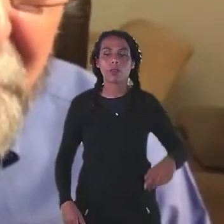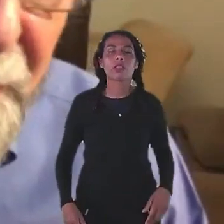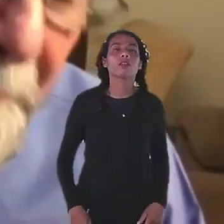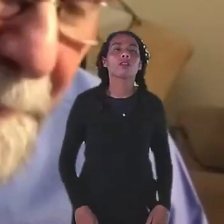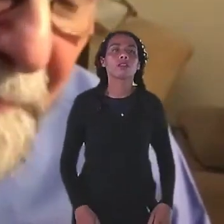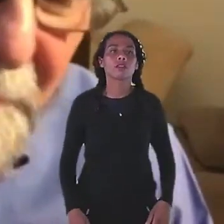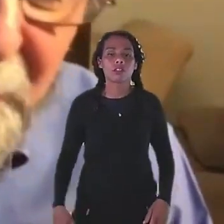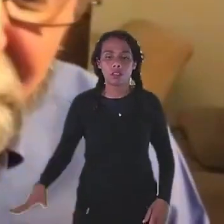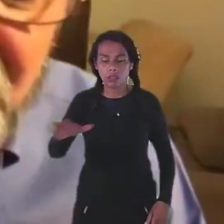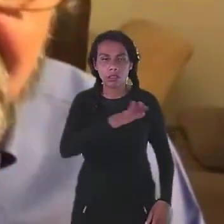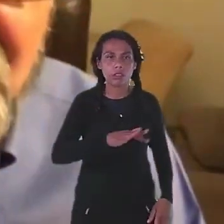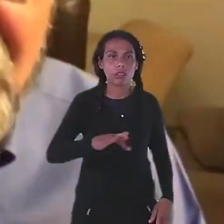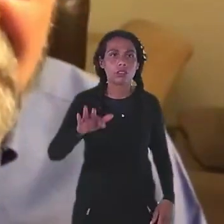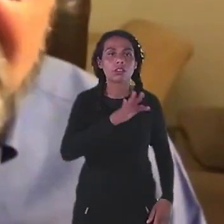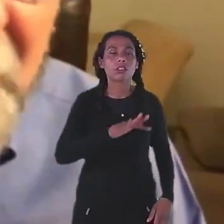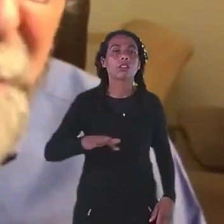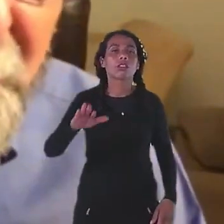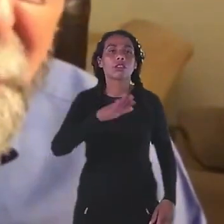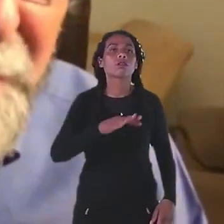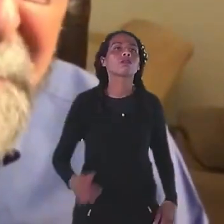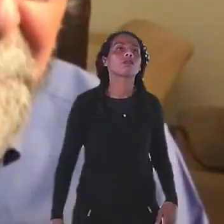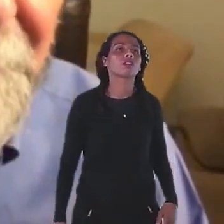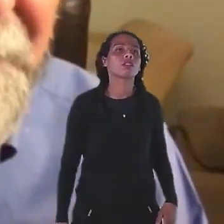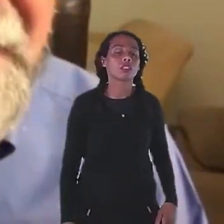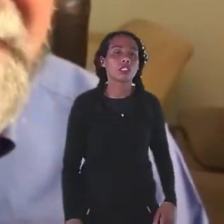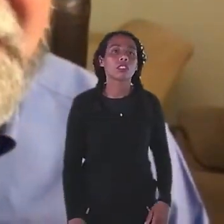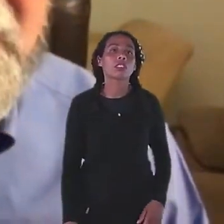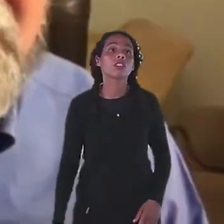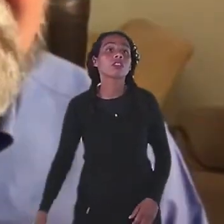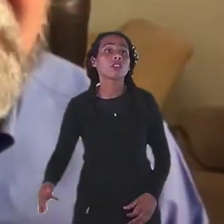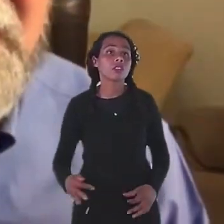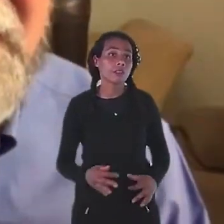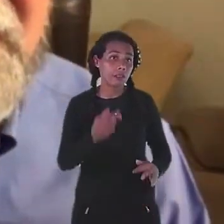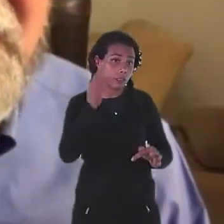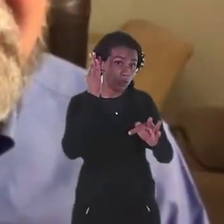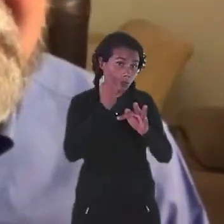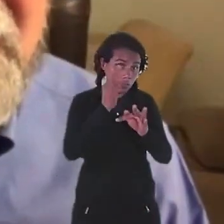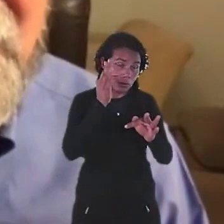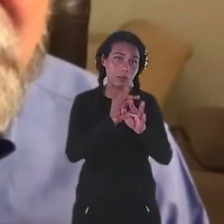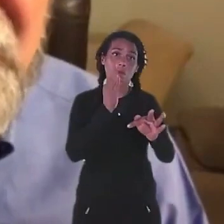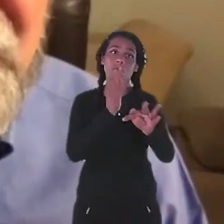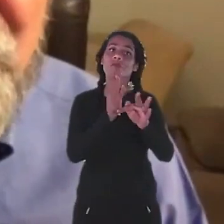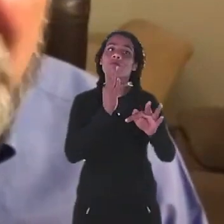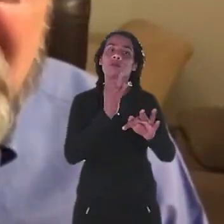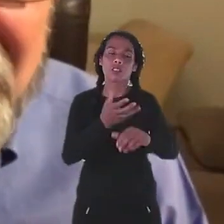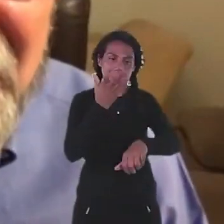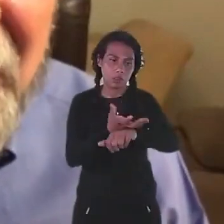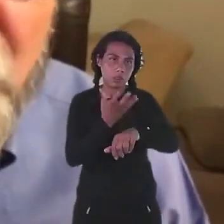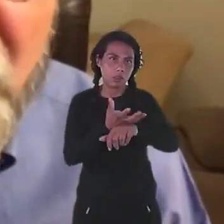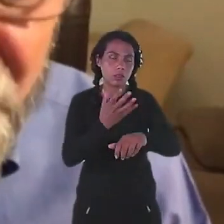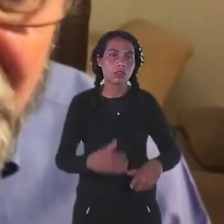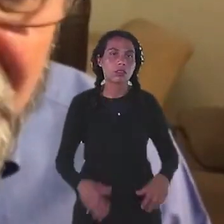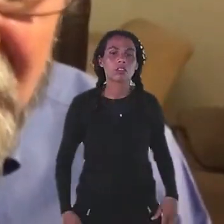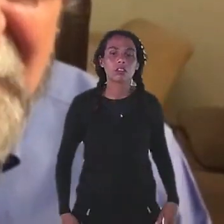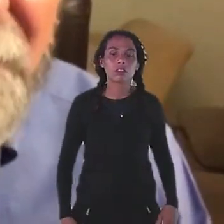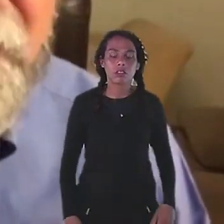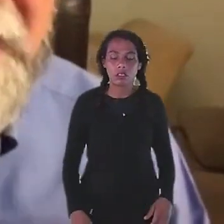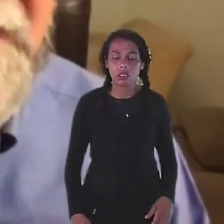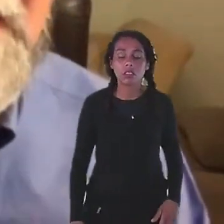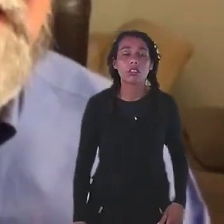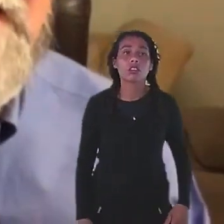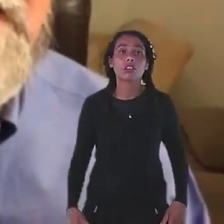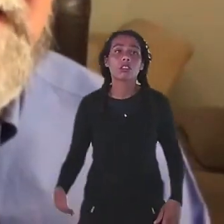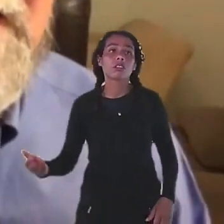física necessariamente, também na área de física, dizendo a mesma coisa, né? Dizendo que não existia mecânica quântica